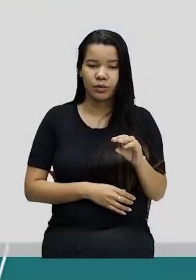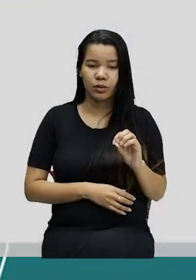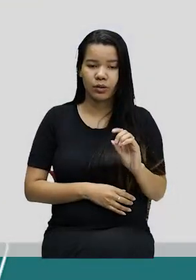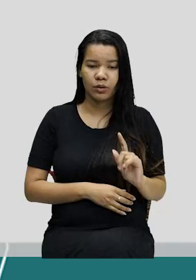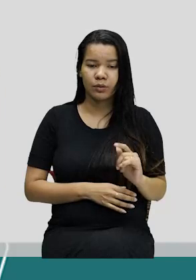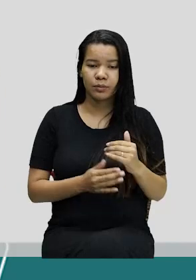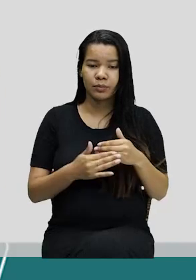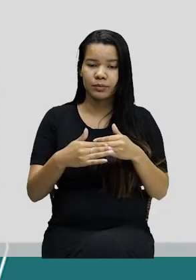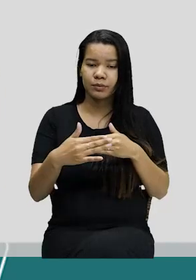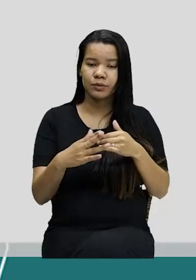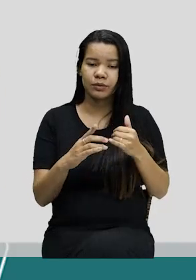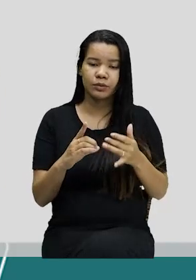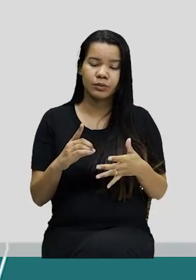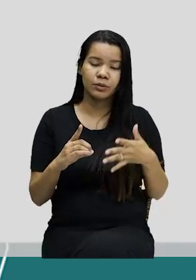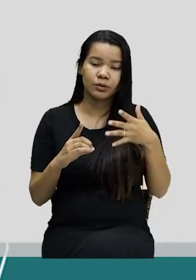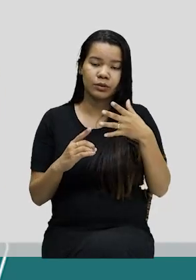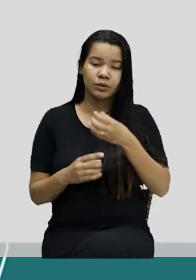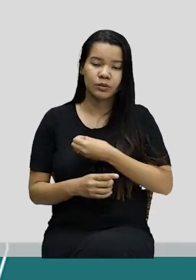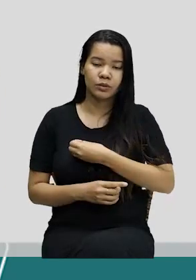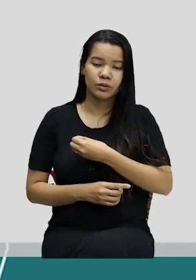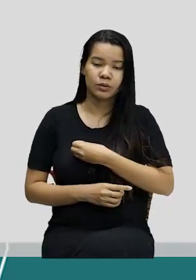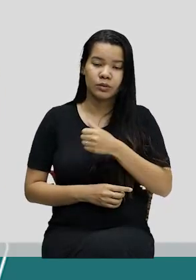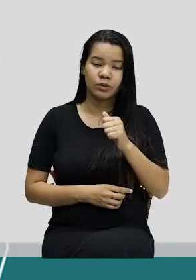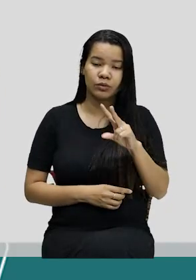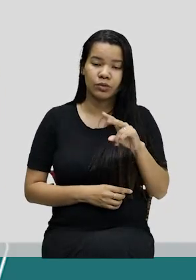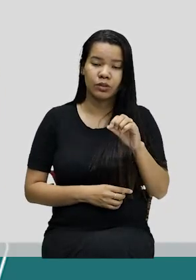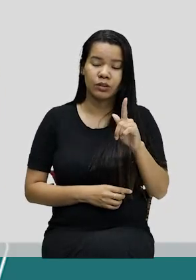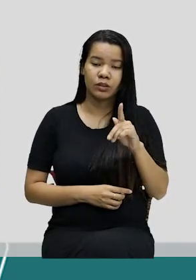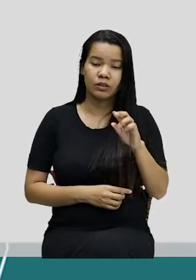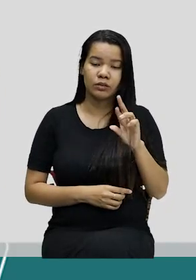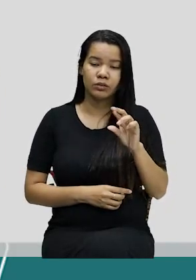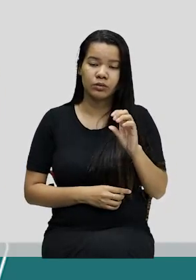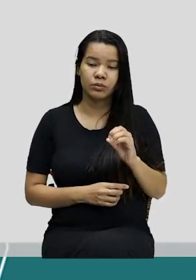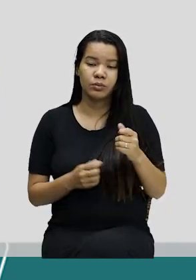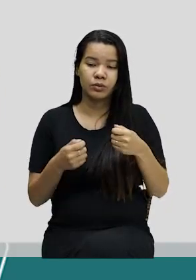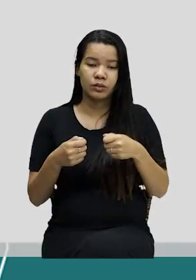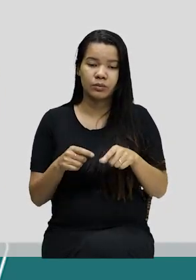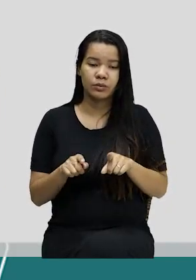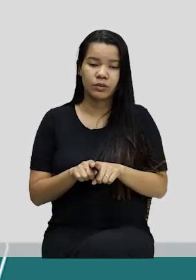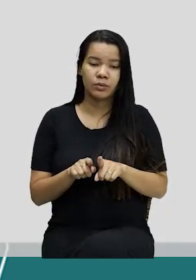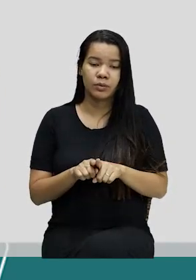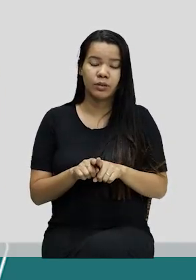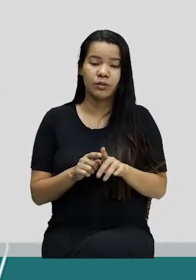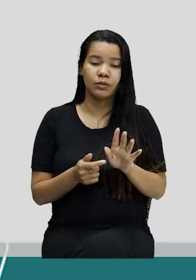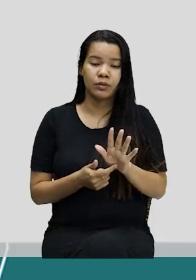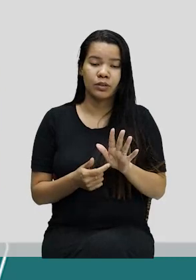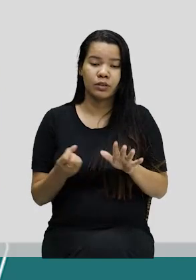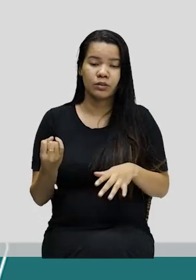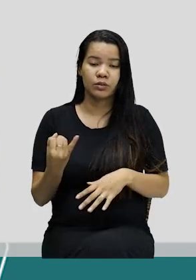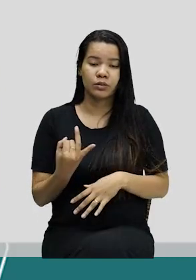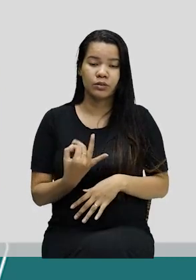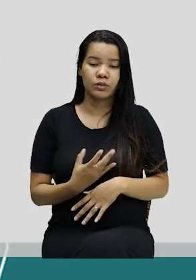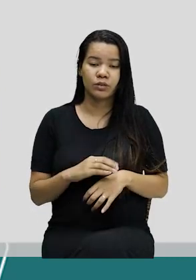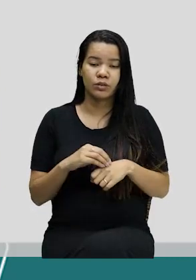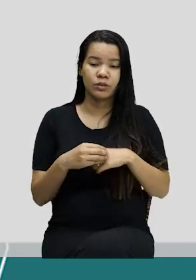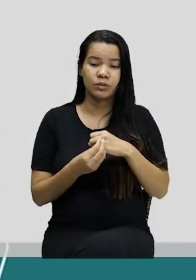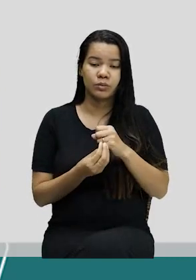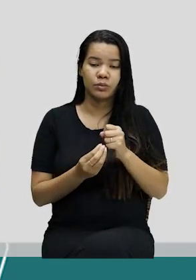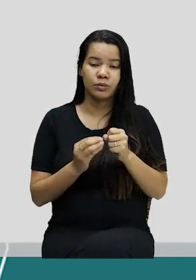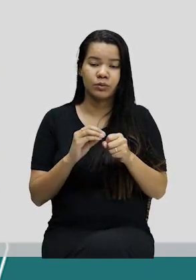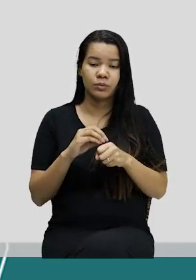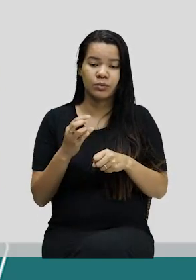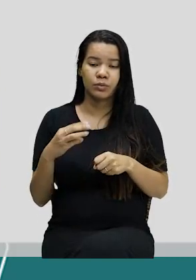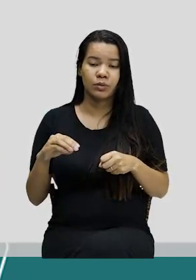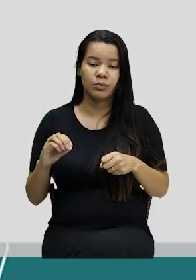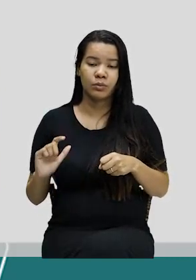A partir da determinação do número de Avogadro, podemos também determinar as quantidades de átomos ou moléculas,